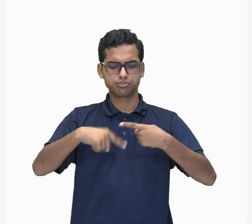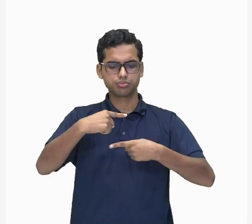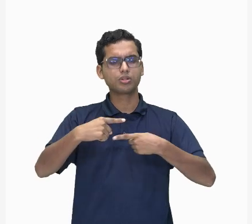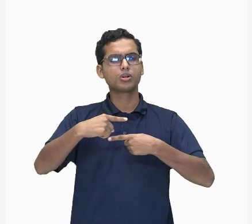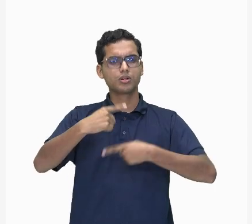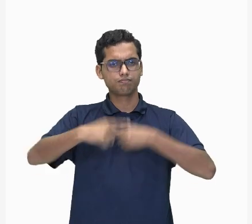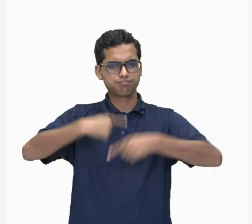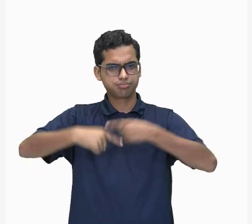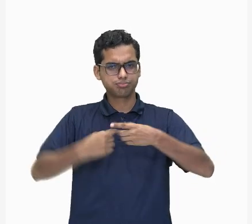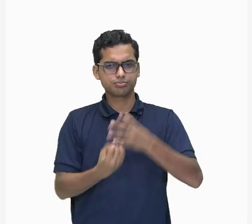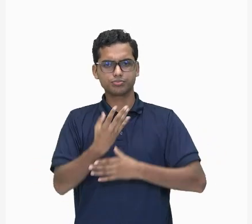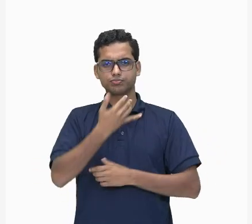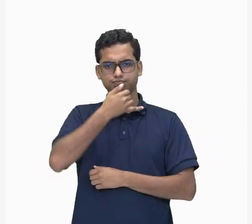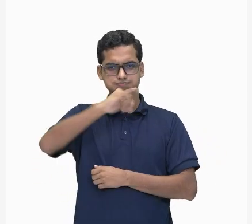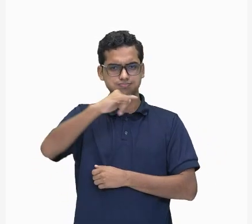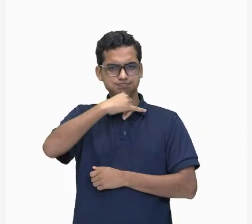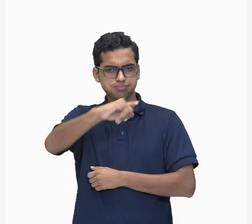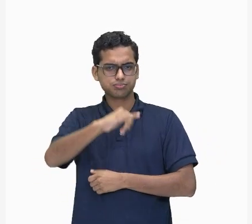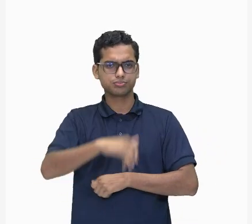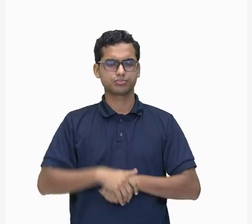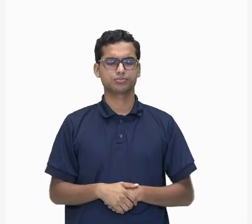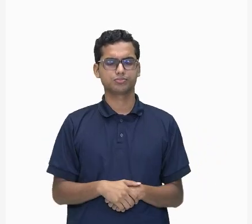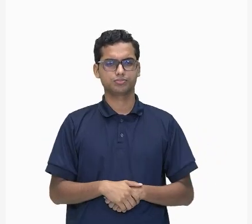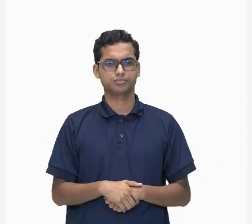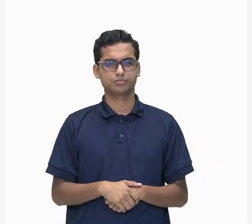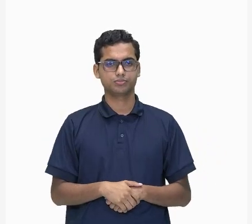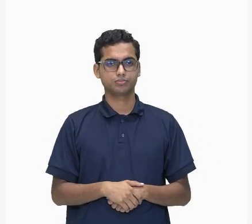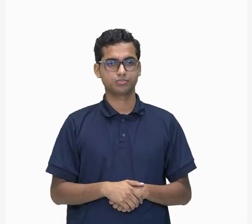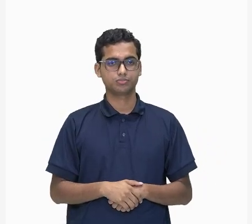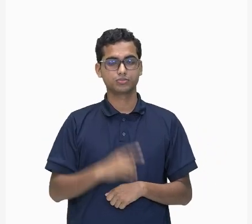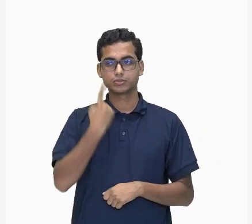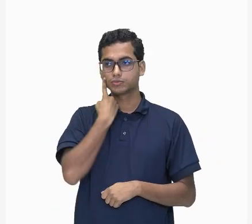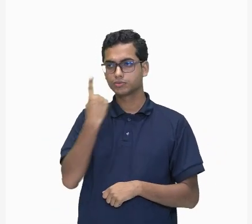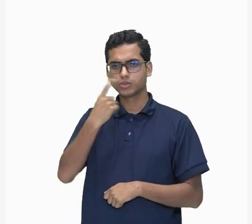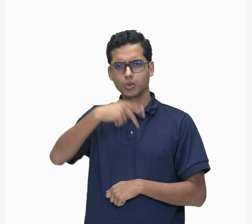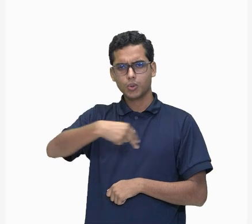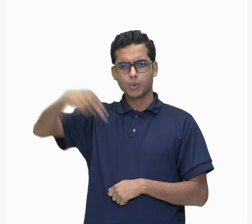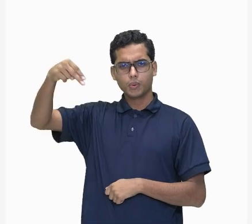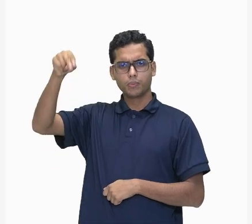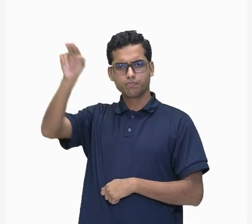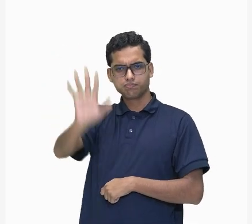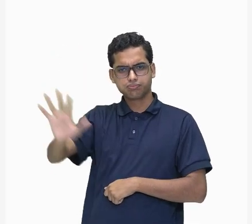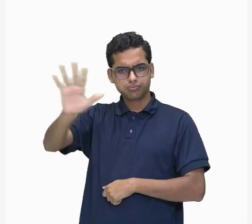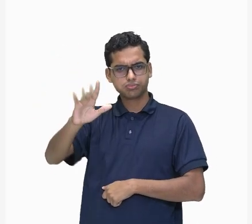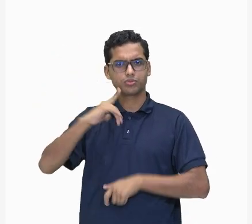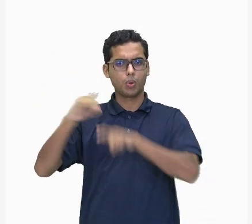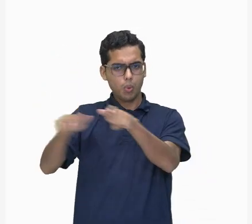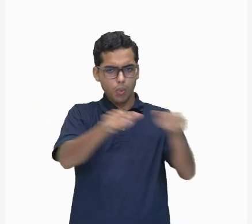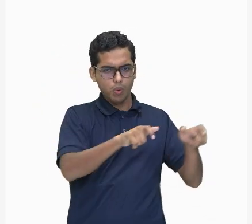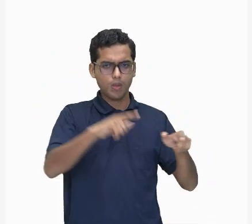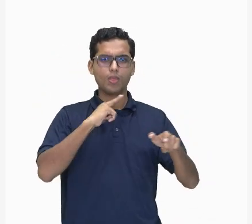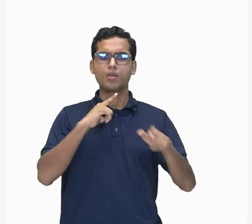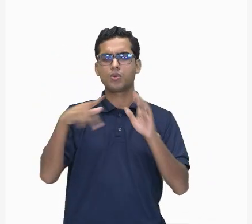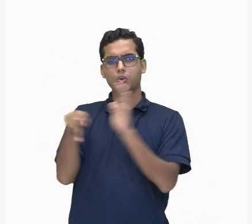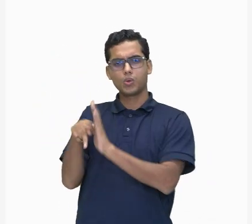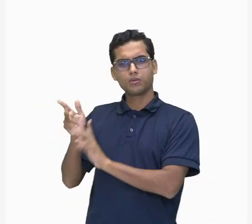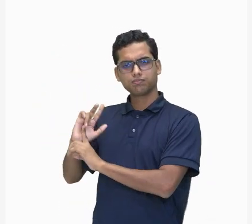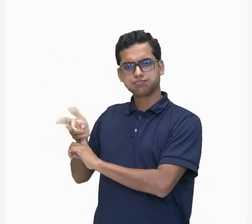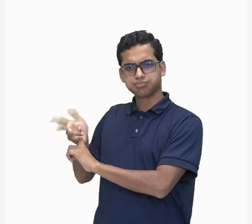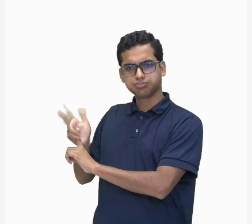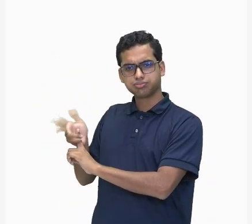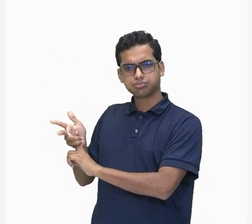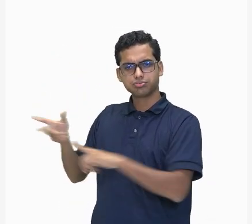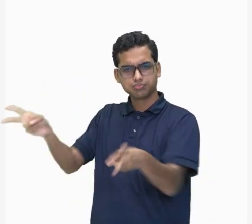a gente observar no nosso país, nas regiões do Nordeste, lugares que têm essas usinas eólicas, porque lá o